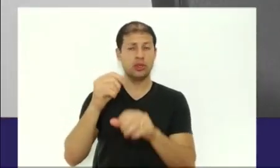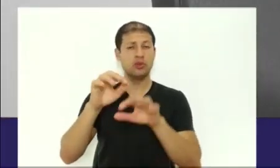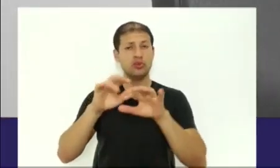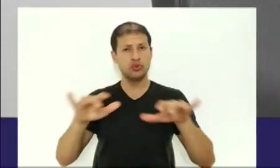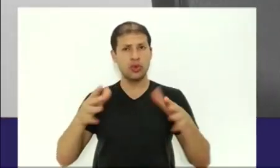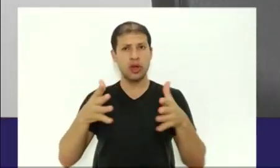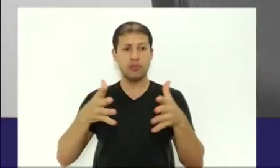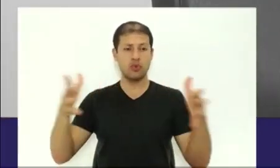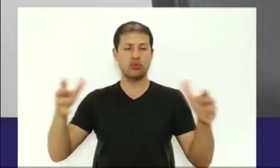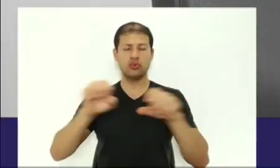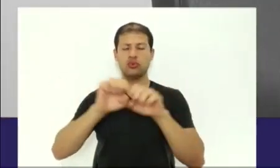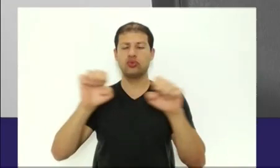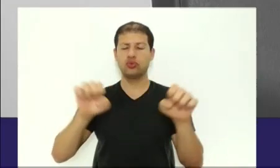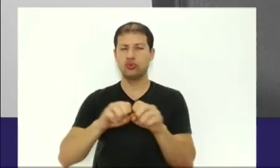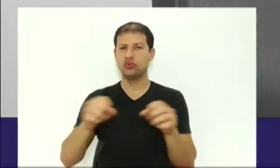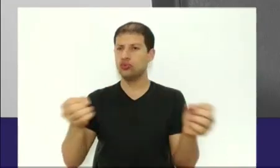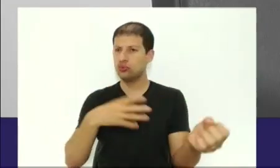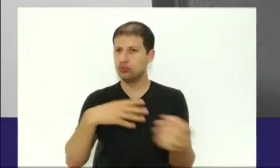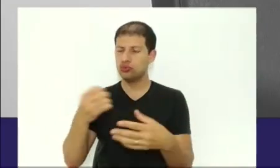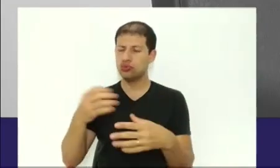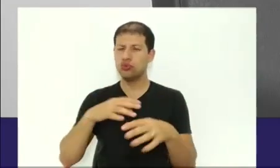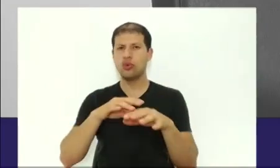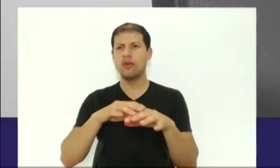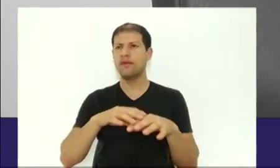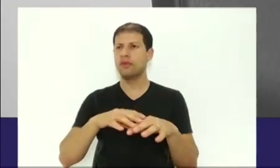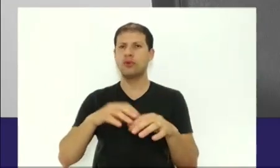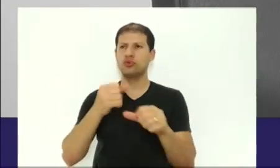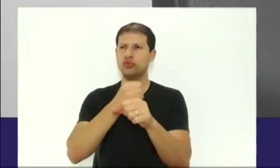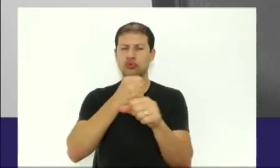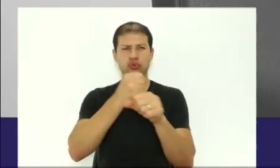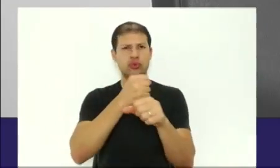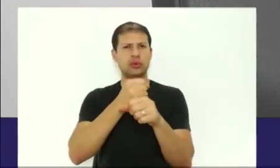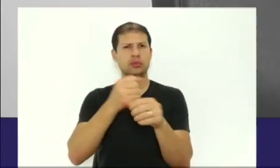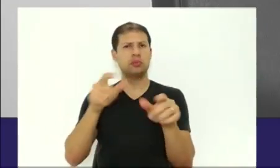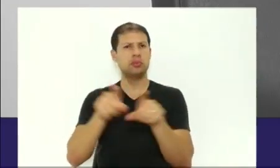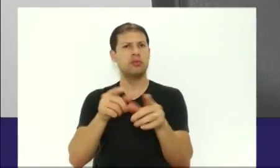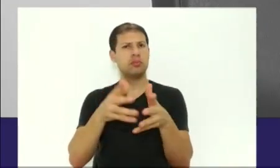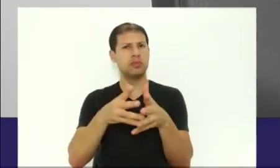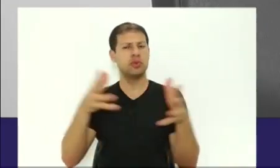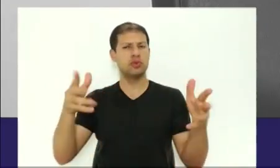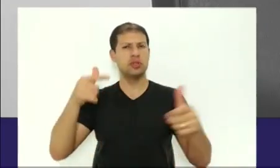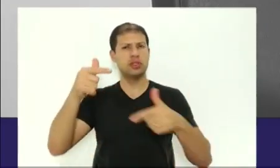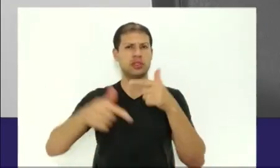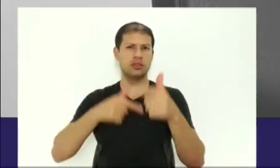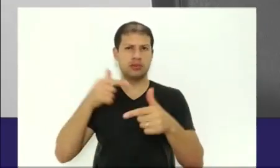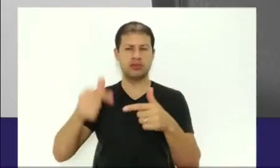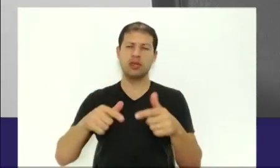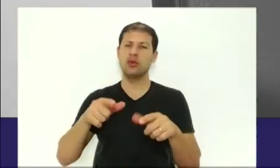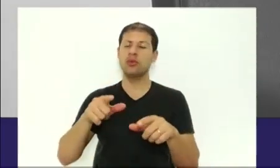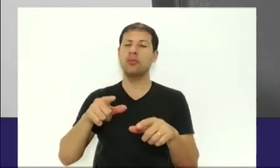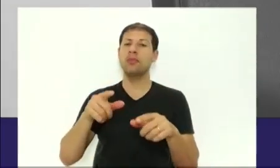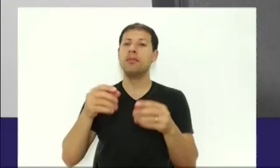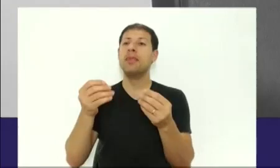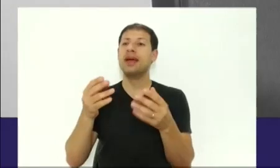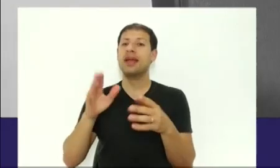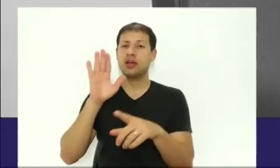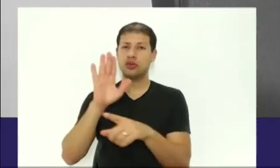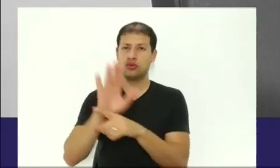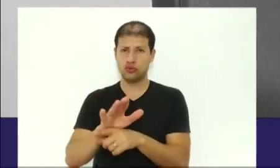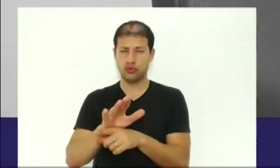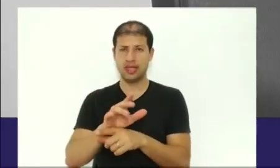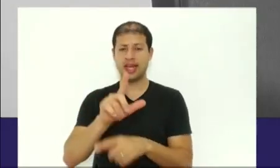com modernas e novas instalações e expandiu suas atividades para prevenção e solução de